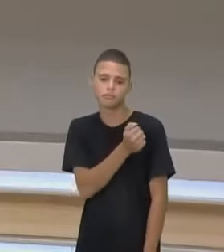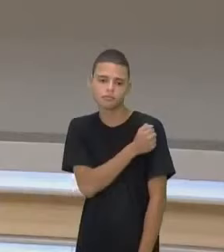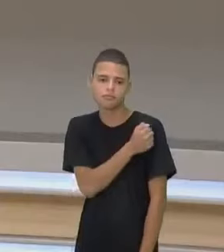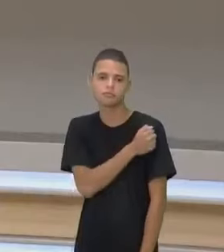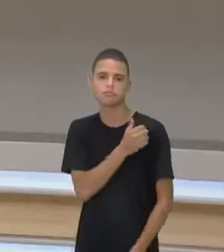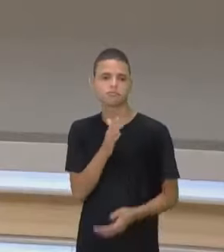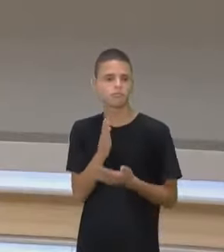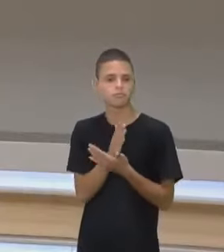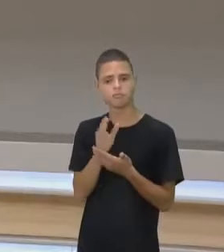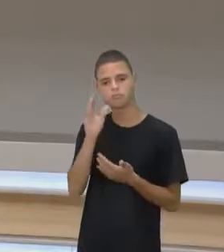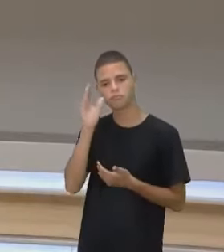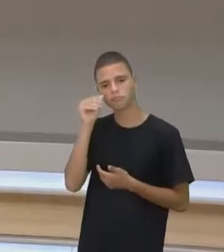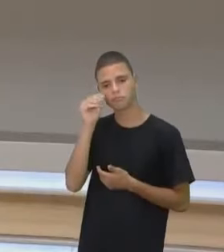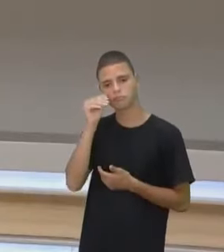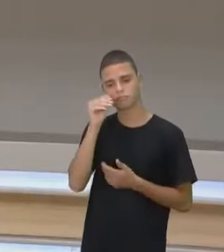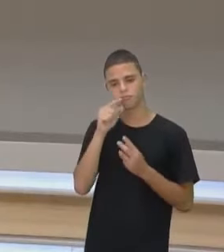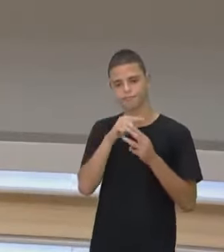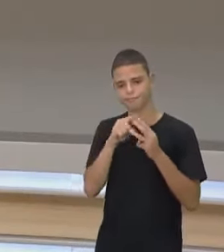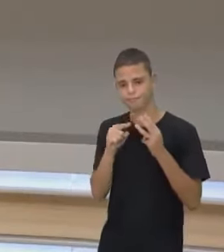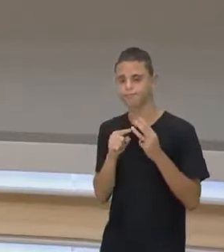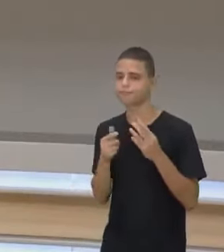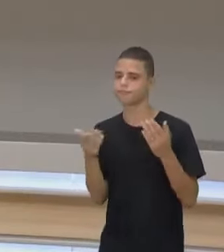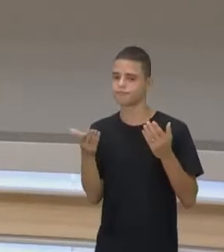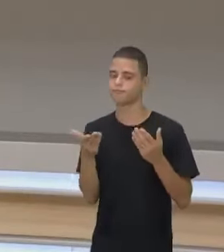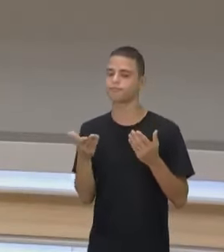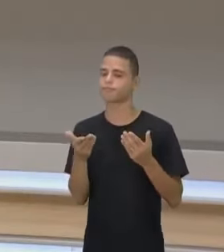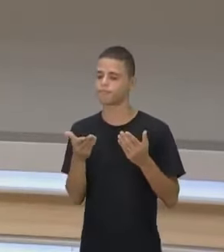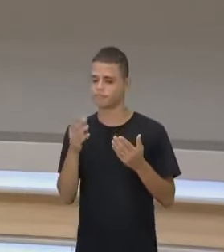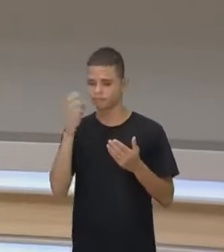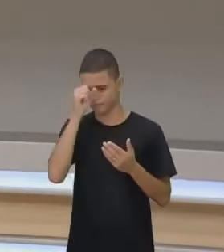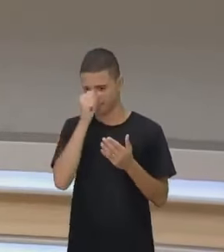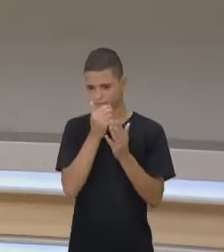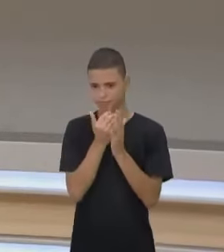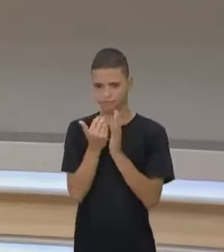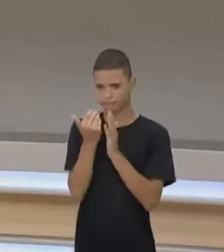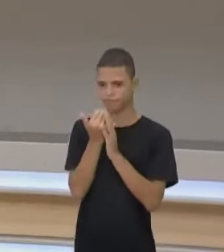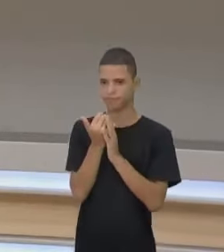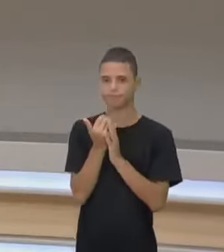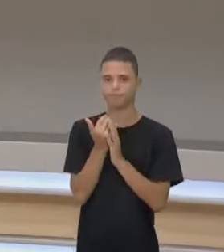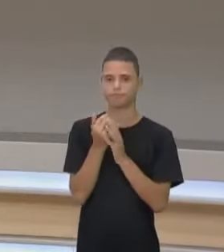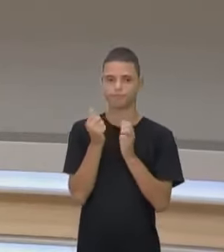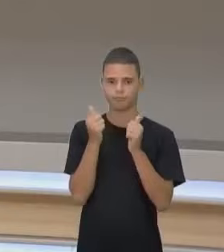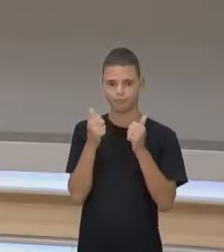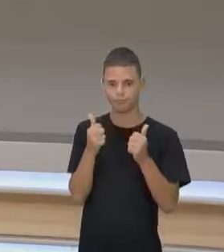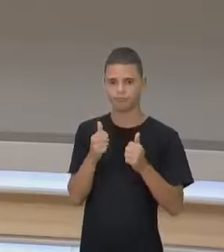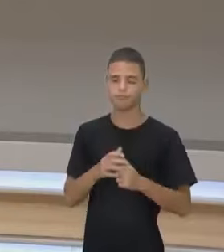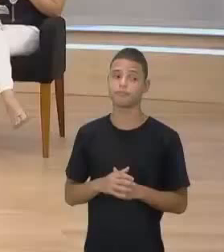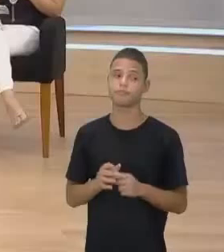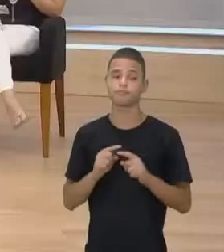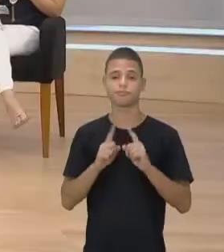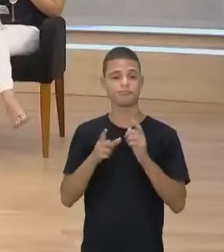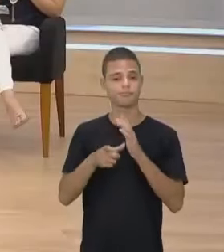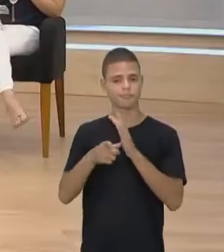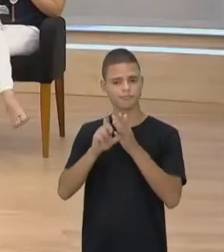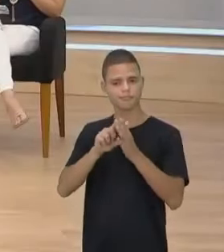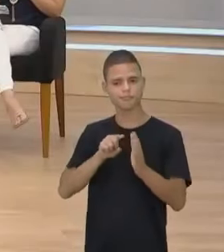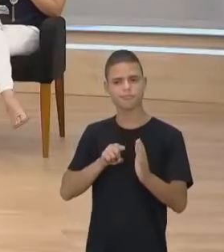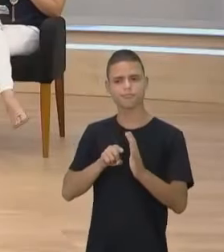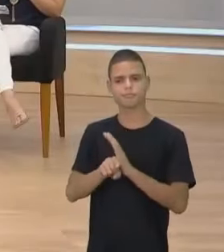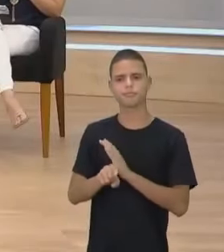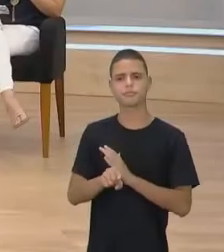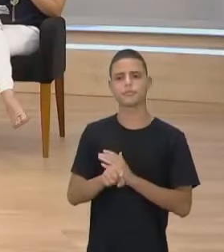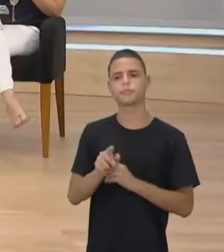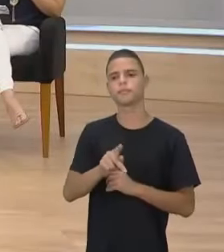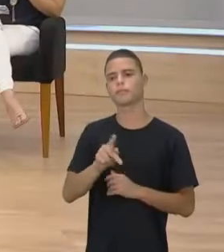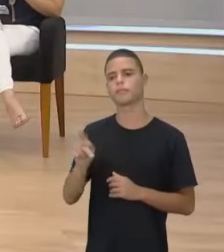desses 3 tipos de chuva, né, e a gente vai abordar um pouquinho de cada um deles, ok? Mas antes, a gente vai perguntar para os professores